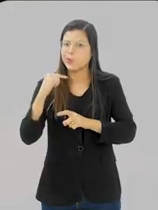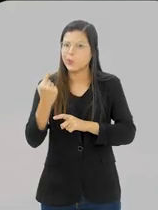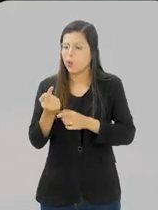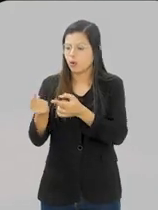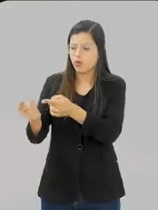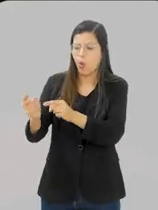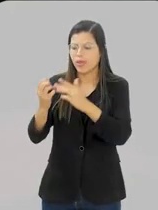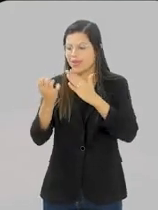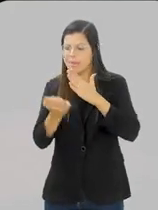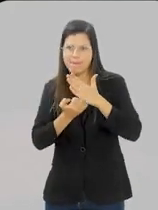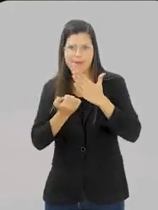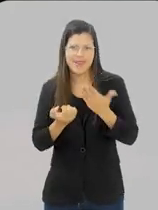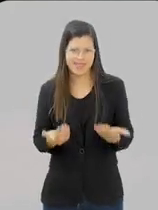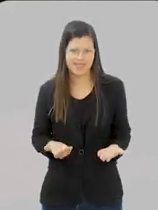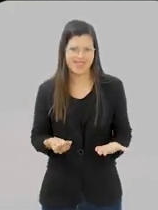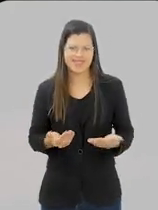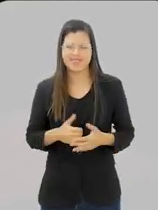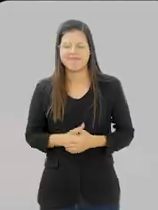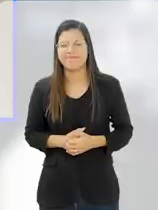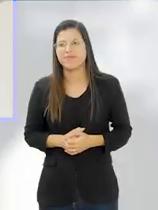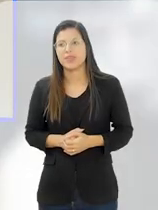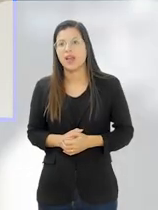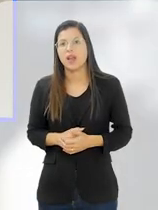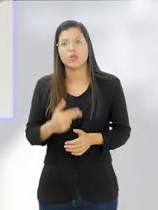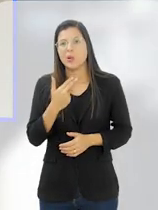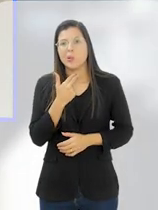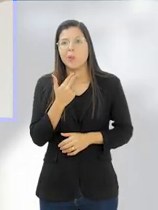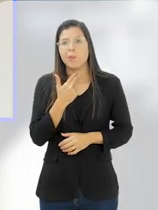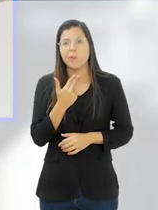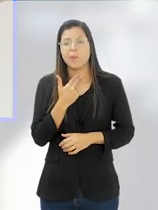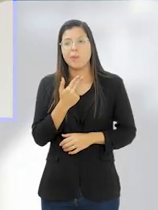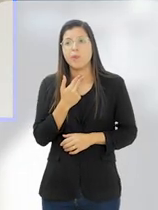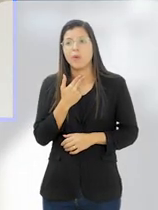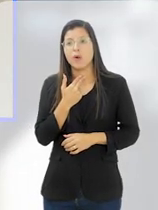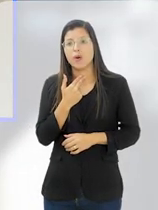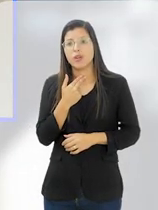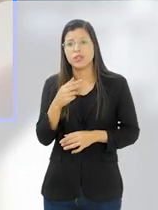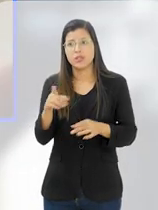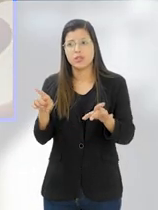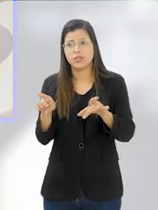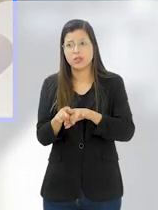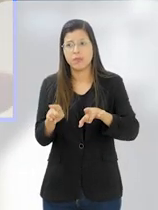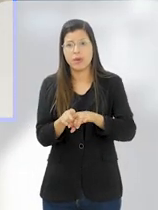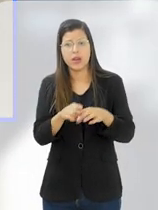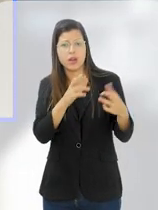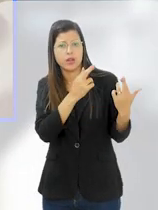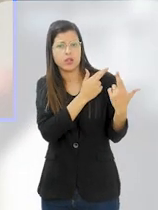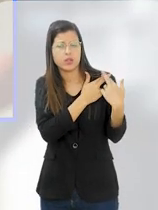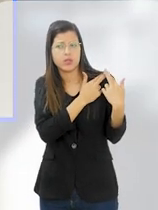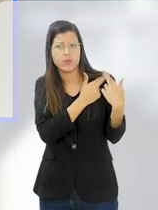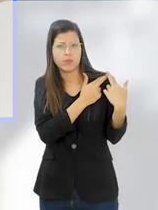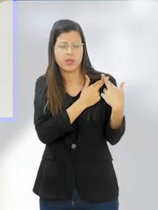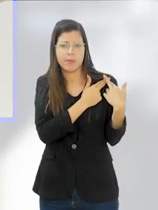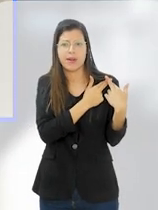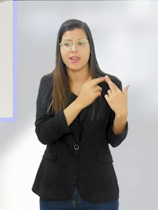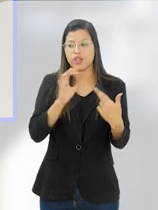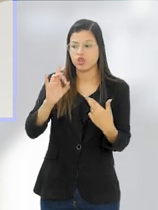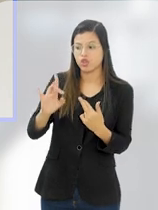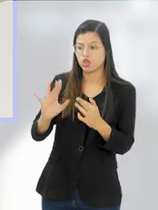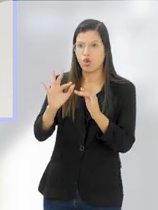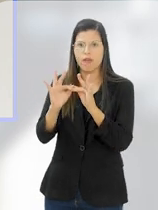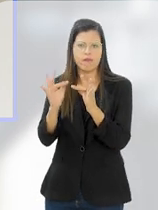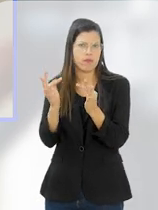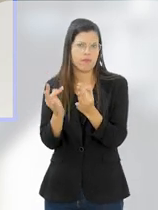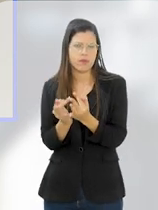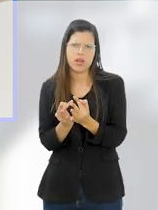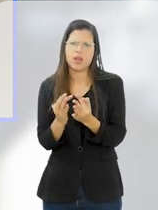os gigantes. Então, a gente não pode colocar toda a carga de responsabilidade nos ombros da família. Existe